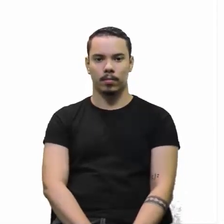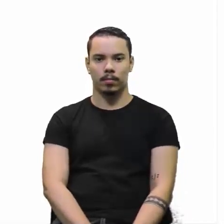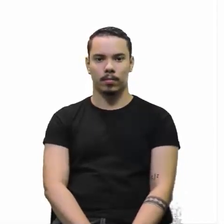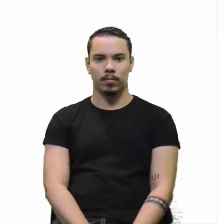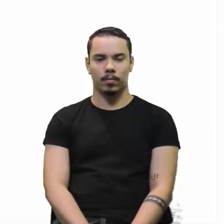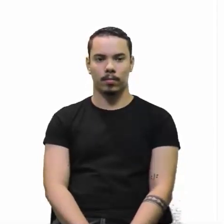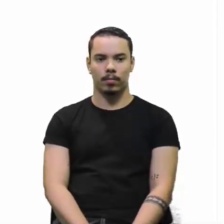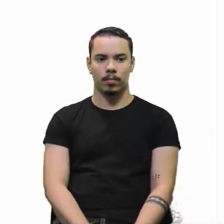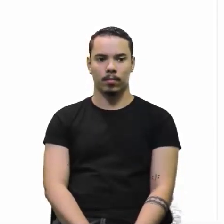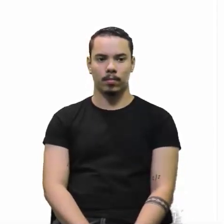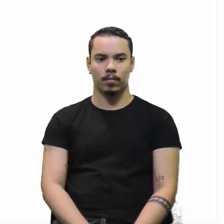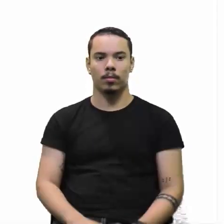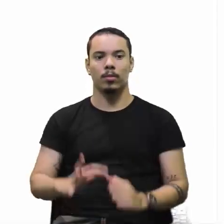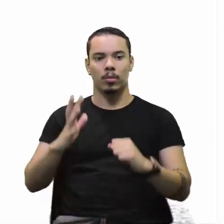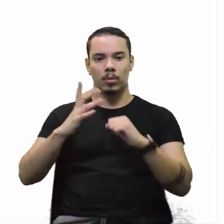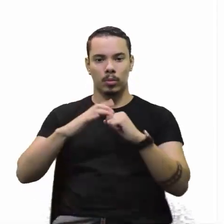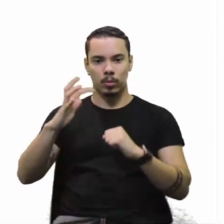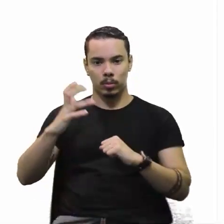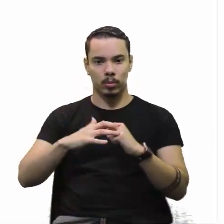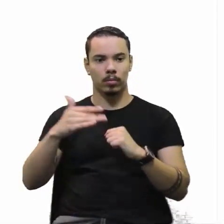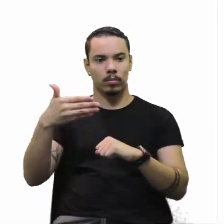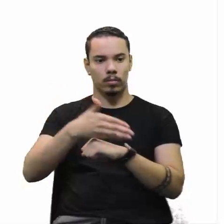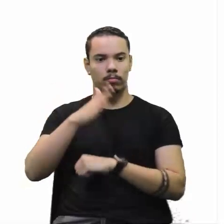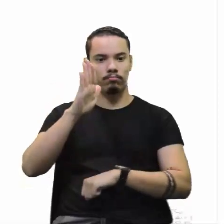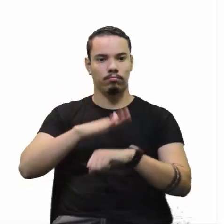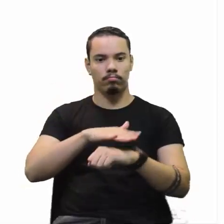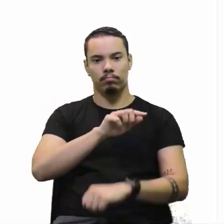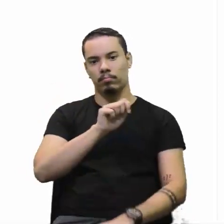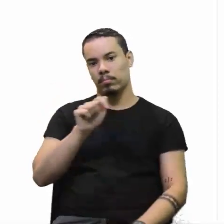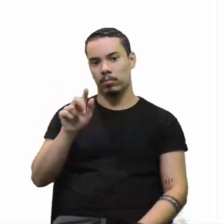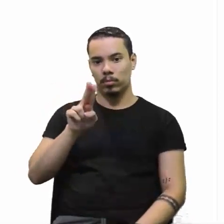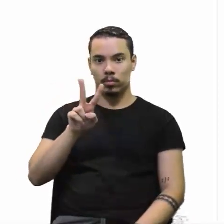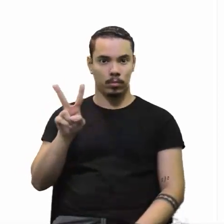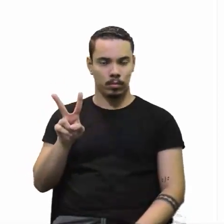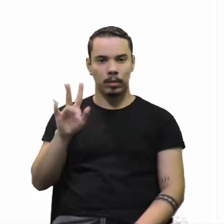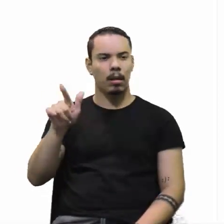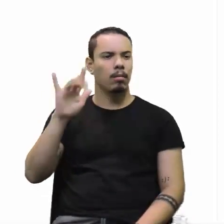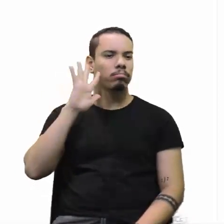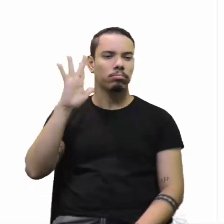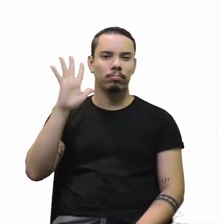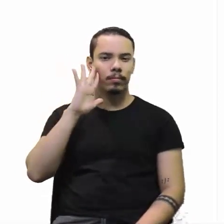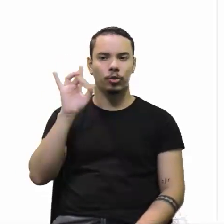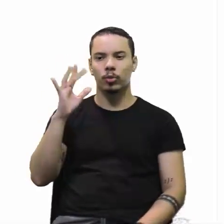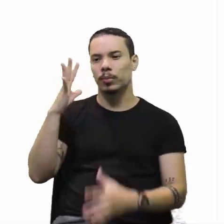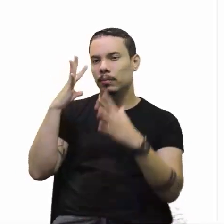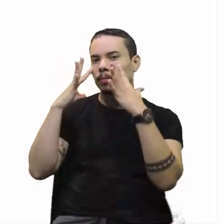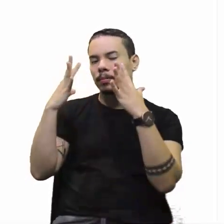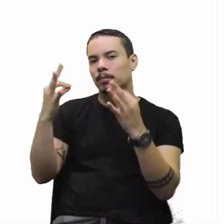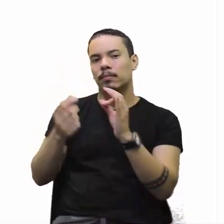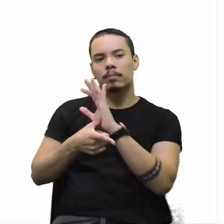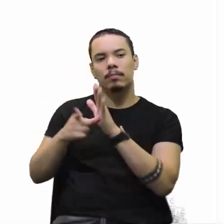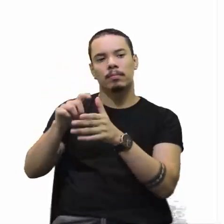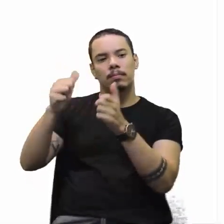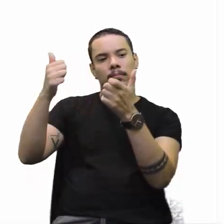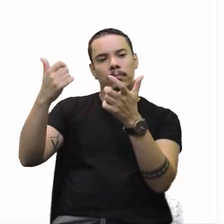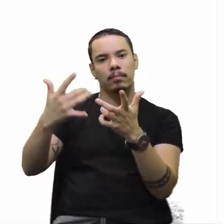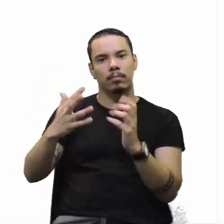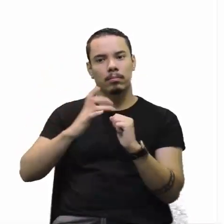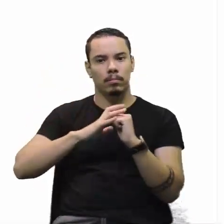que as das ondas ultravioletas. Muito simples. Questão teórica, só prestar atenção no